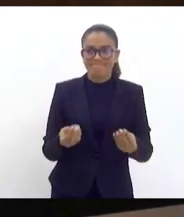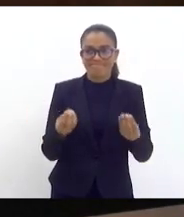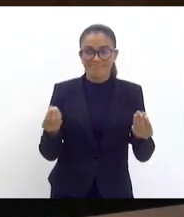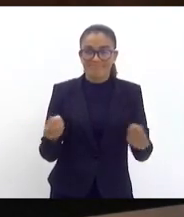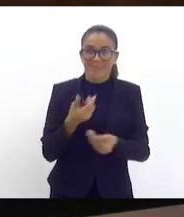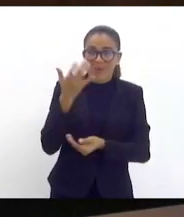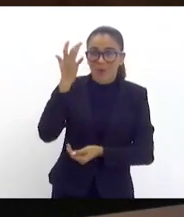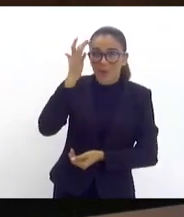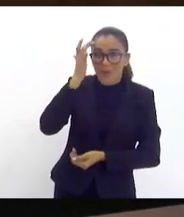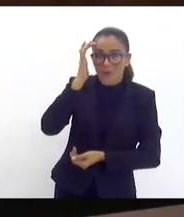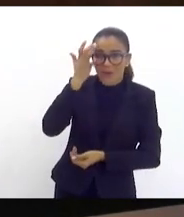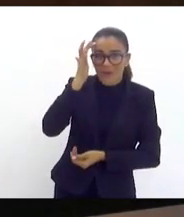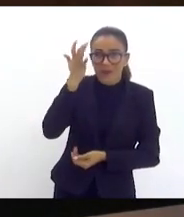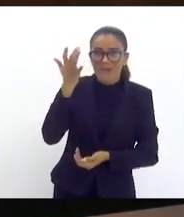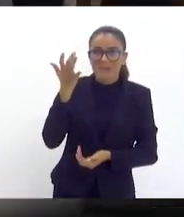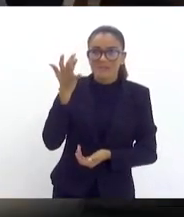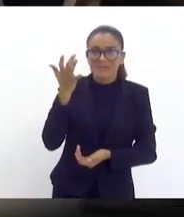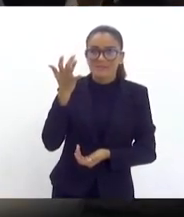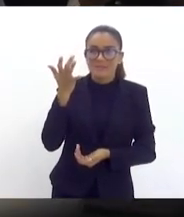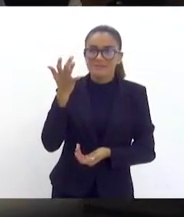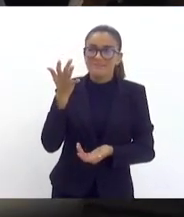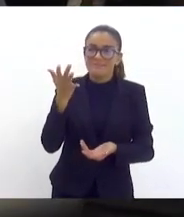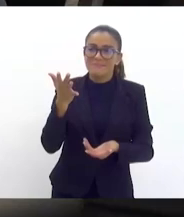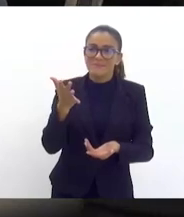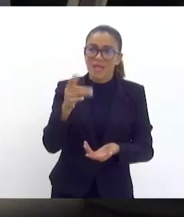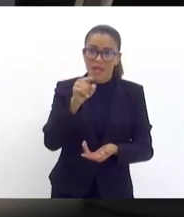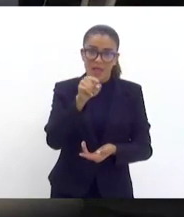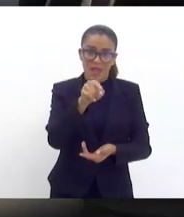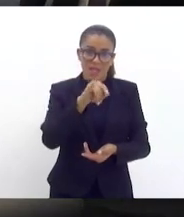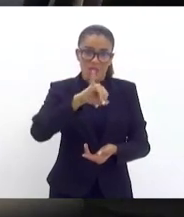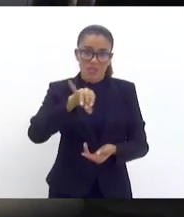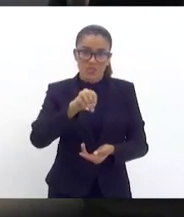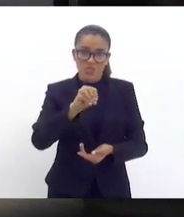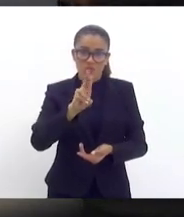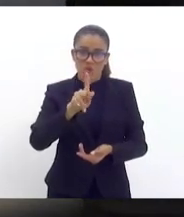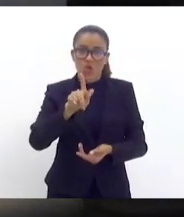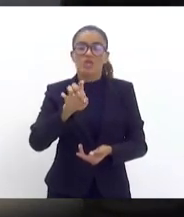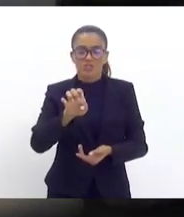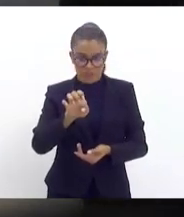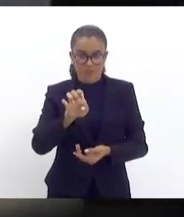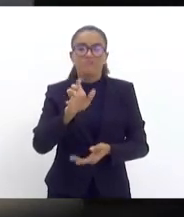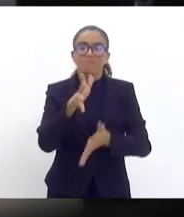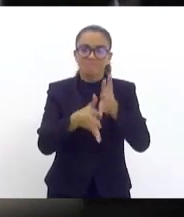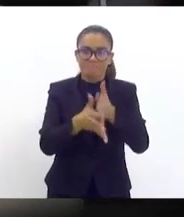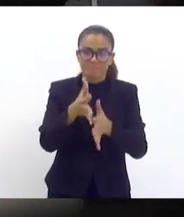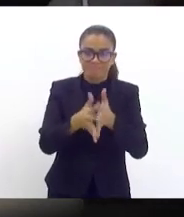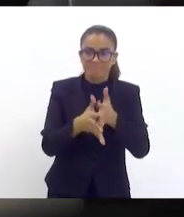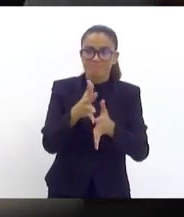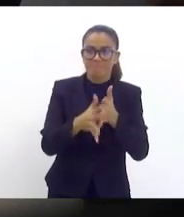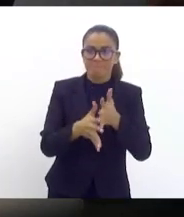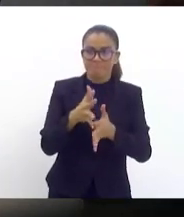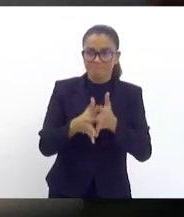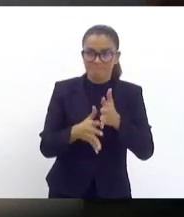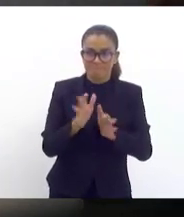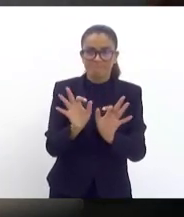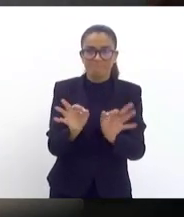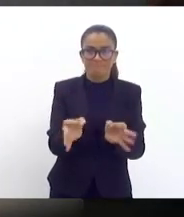eu acho que... O voto separado foi de Jorge Felipe. Pela prejudicabilidade.